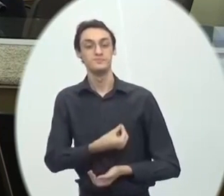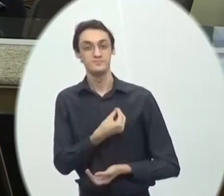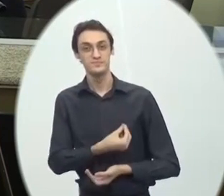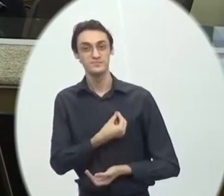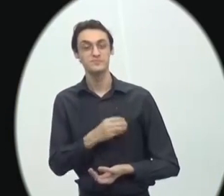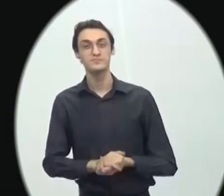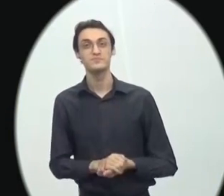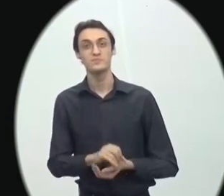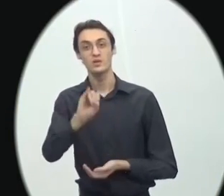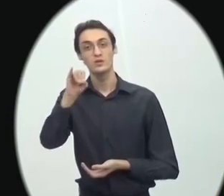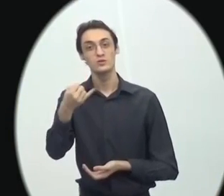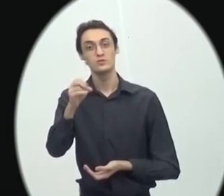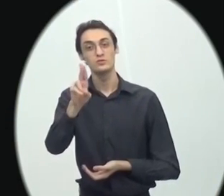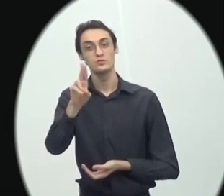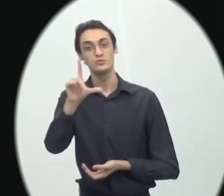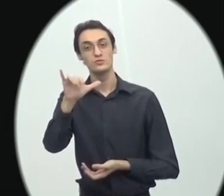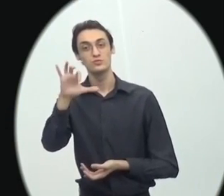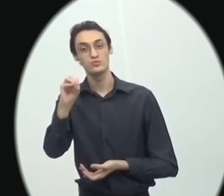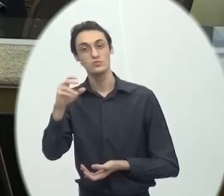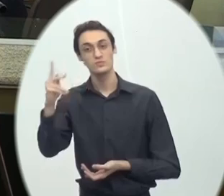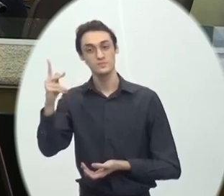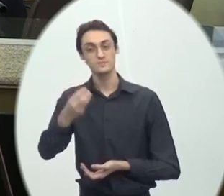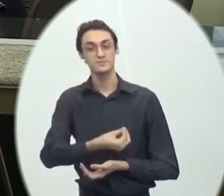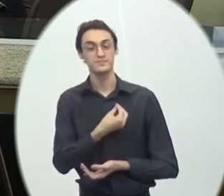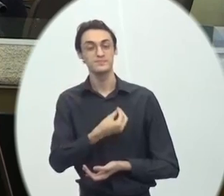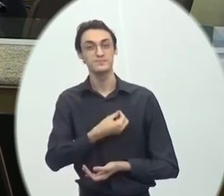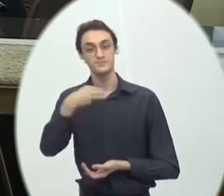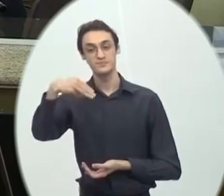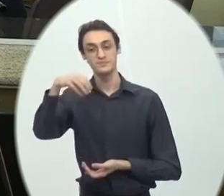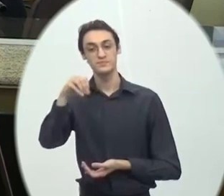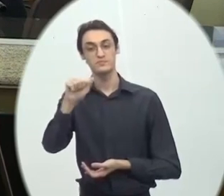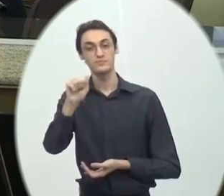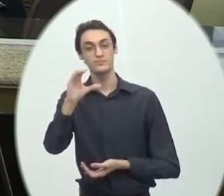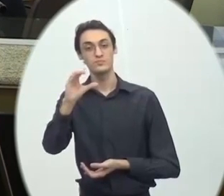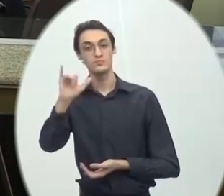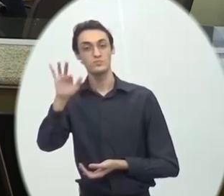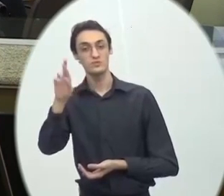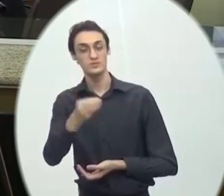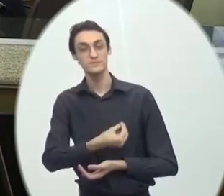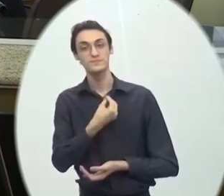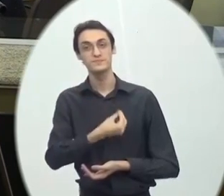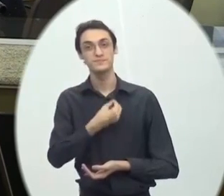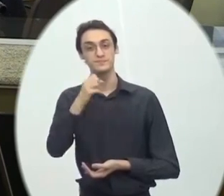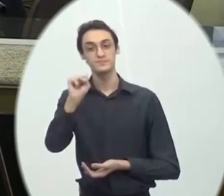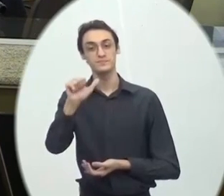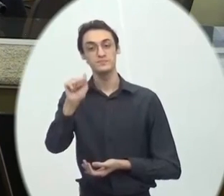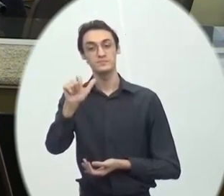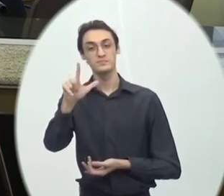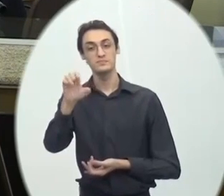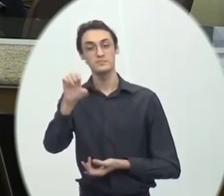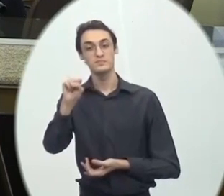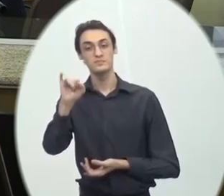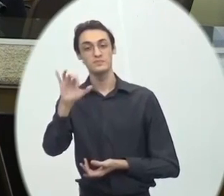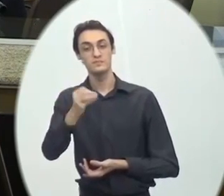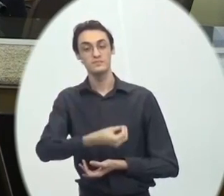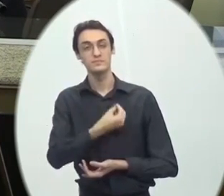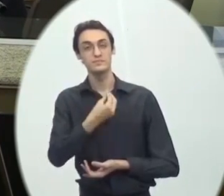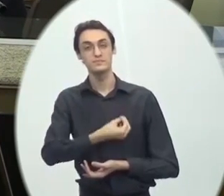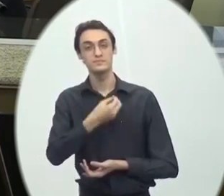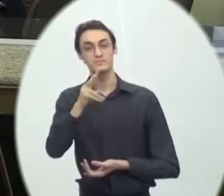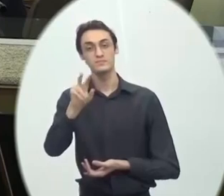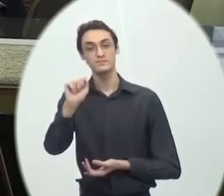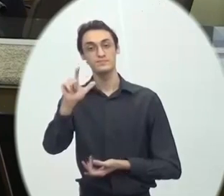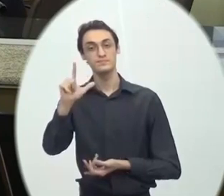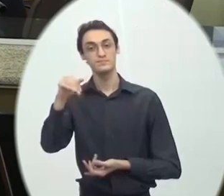Presente. Presente. Vereador Júlio Camisque. Presente. Vereador Moacir Dajori. Presente. Vereador Salésio Lima. Presente. Vereador